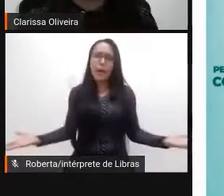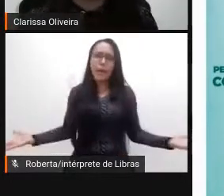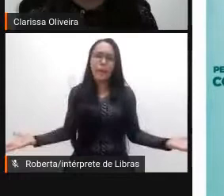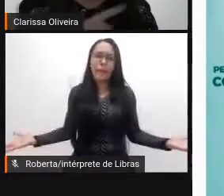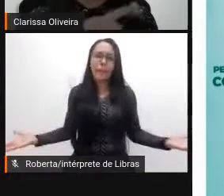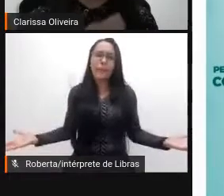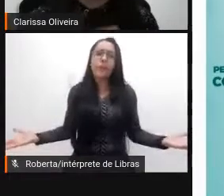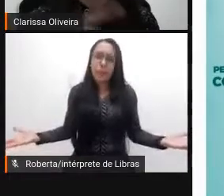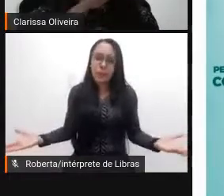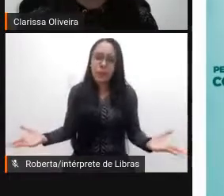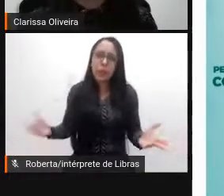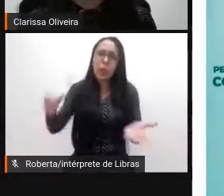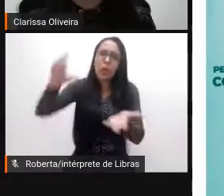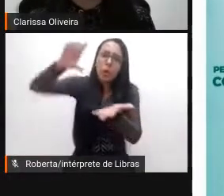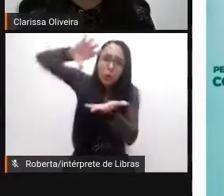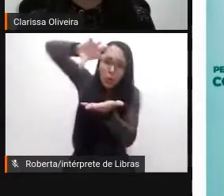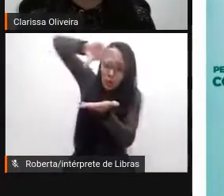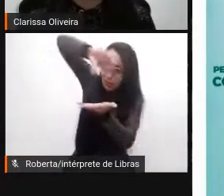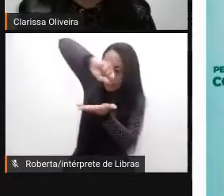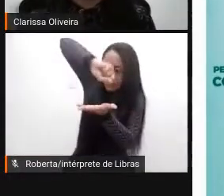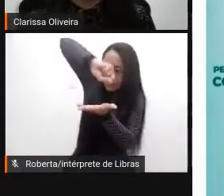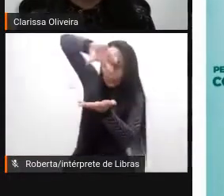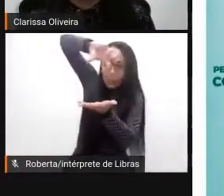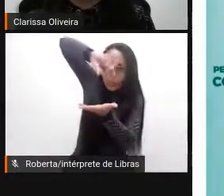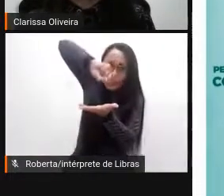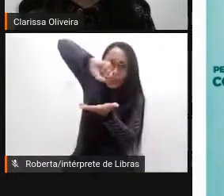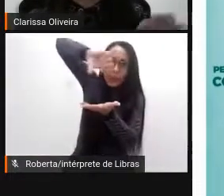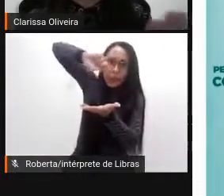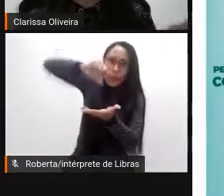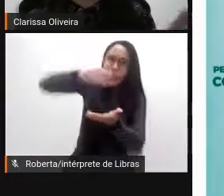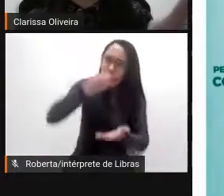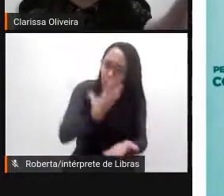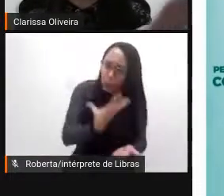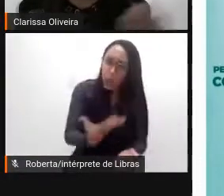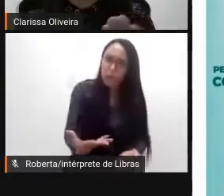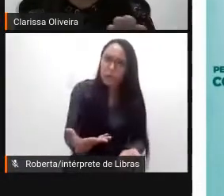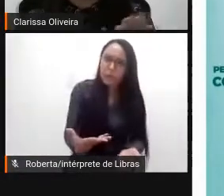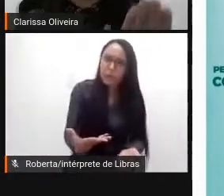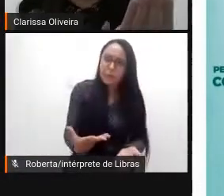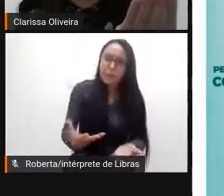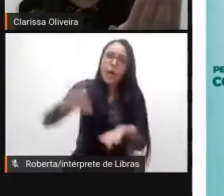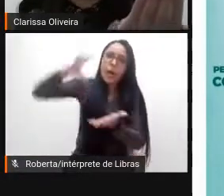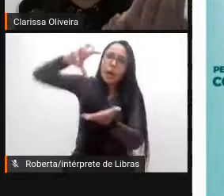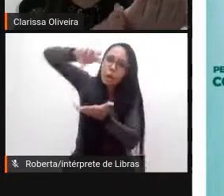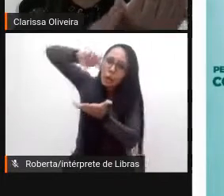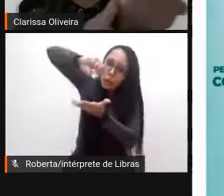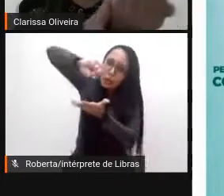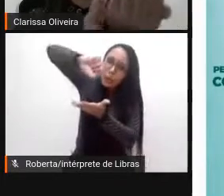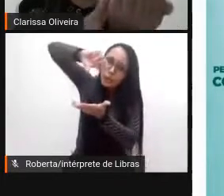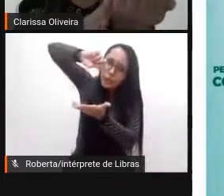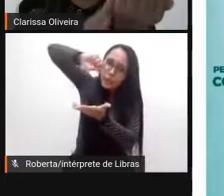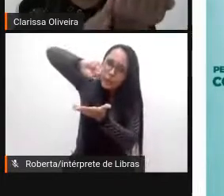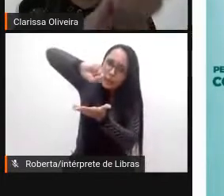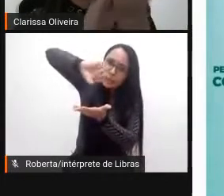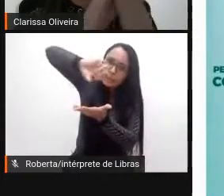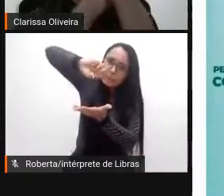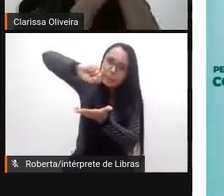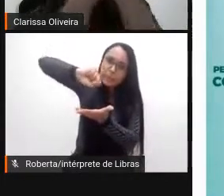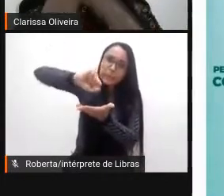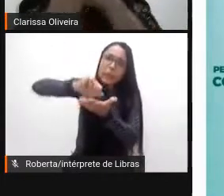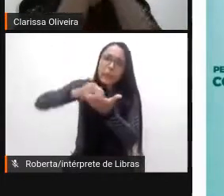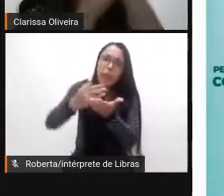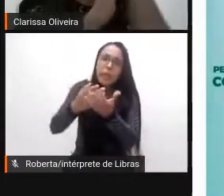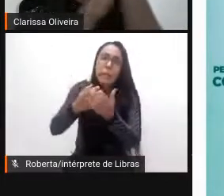todas as mãos. Então, eu tenho que colocar uma quantidade boa. Aí eu coloquei aqui na palma das minhas mãos. O que é que a gente vai fazer